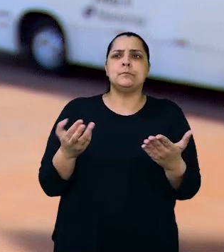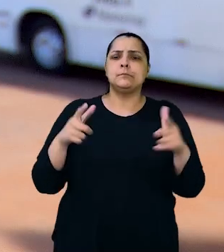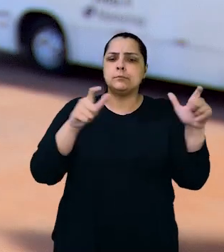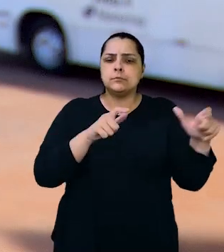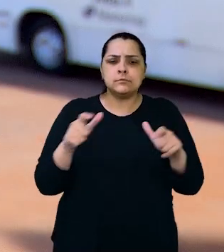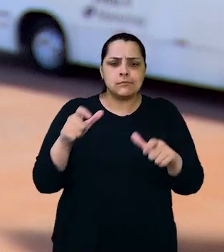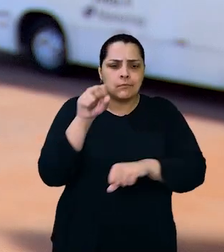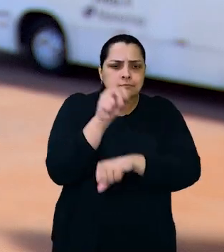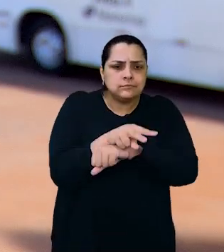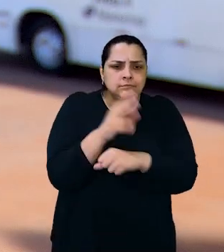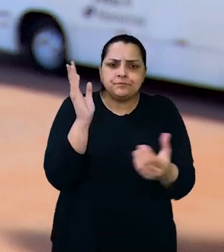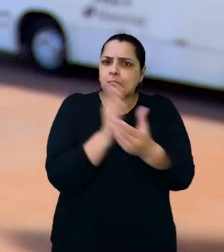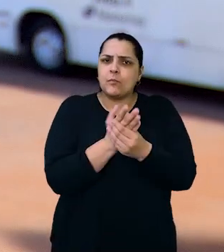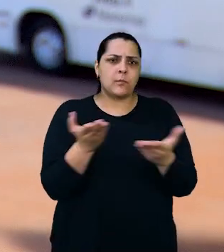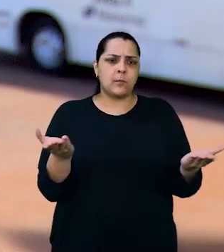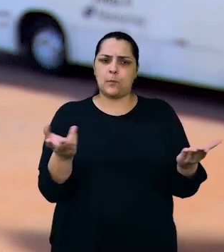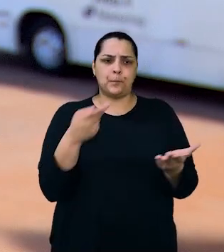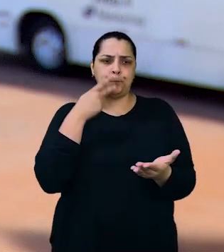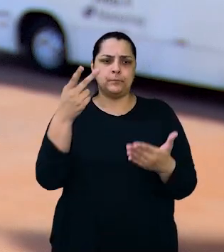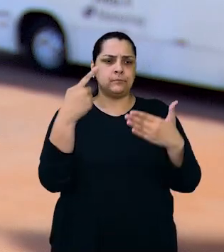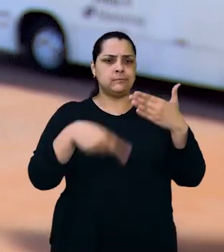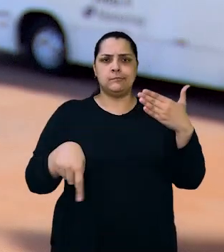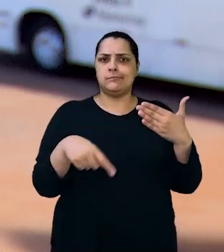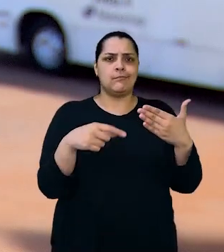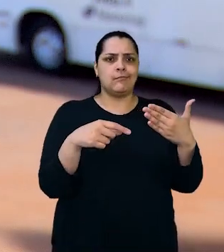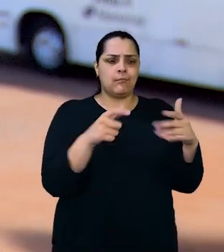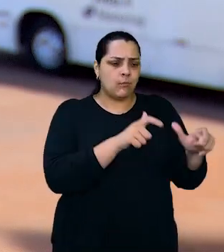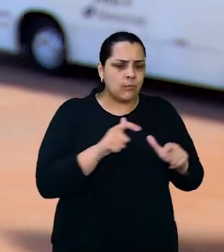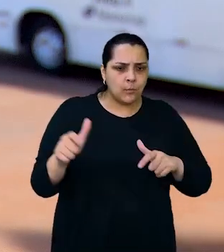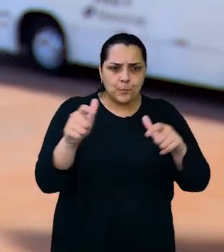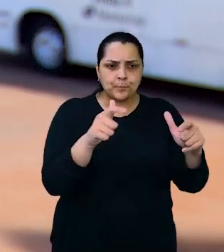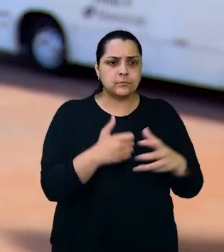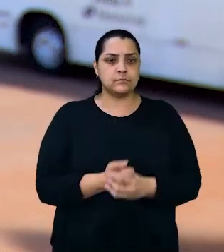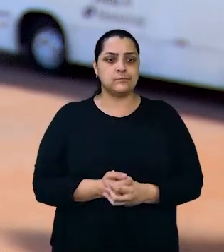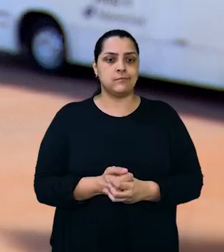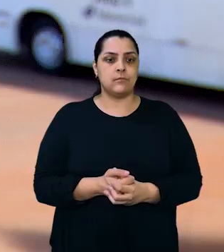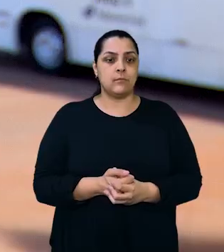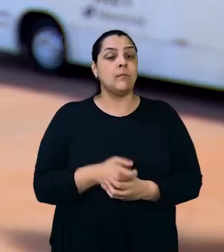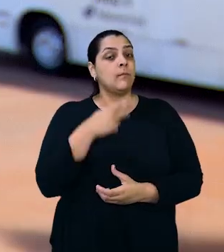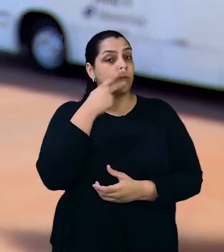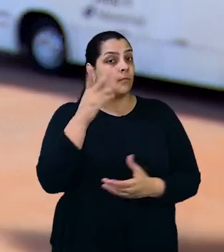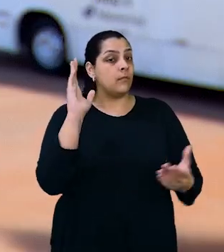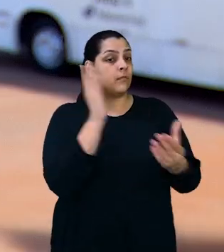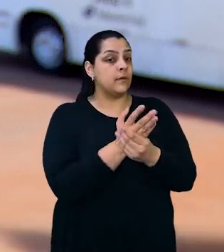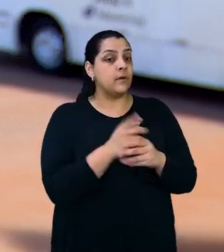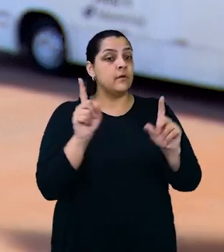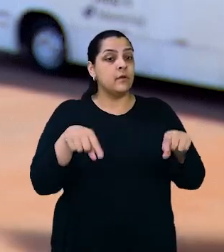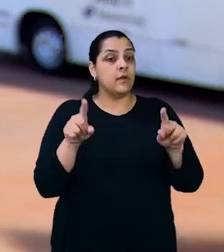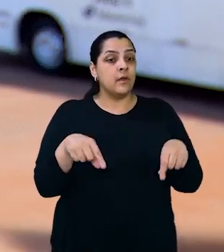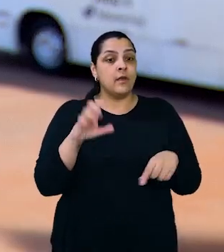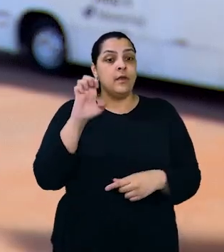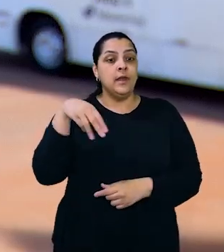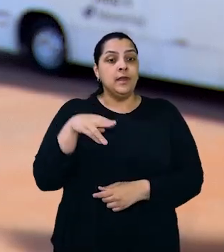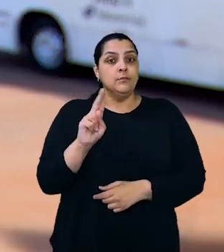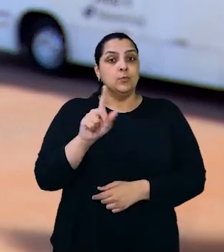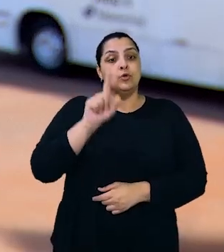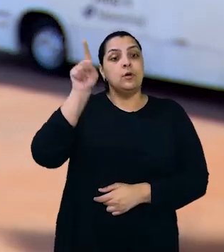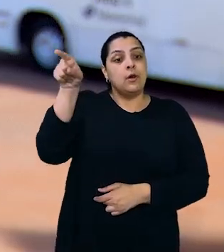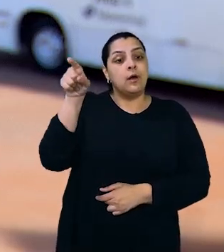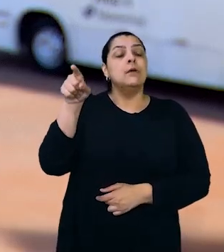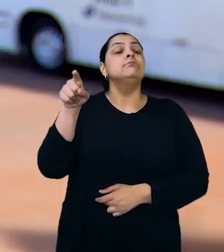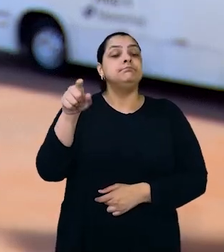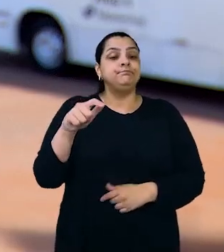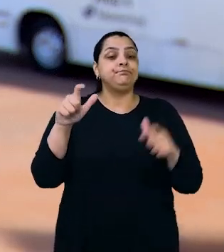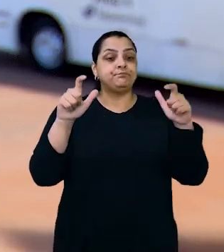local de ingresso da ação, alegando incompetência territorial. A aviação sustentou que o processo deveria tramitar em Embu das Artes, onde